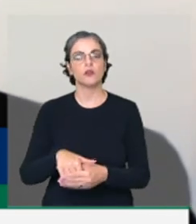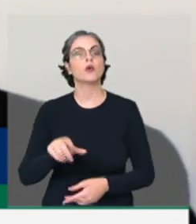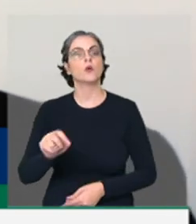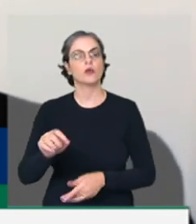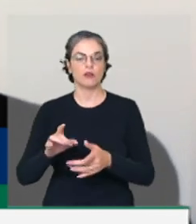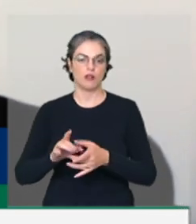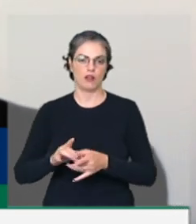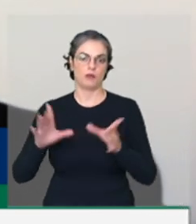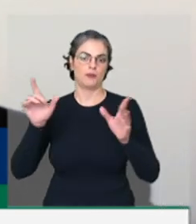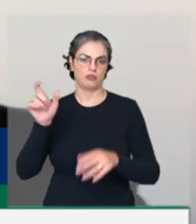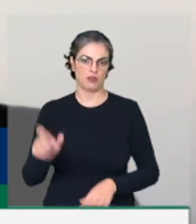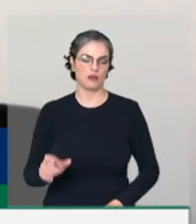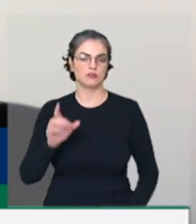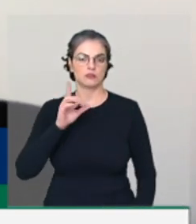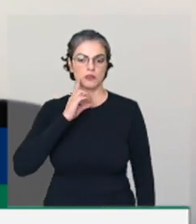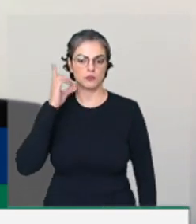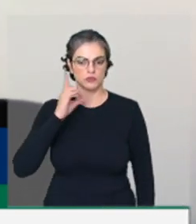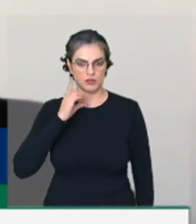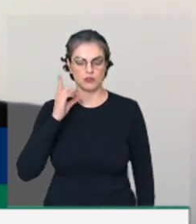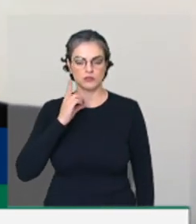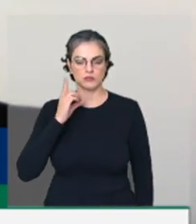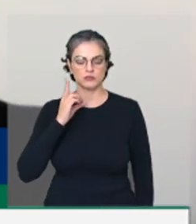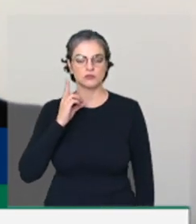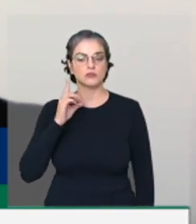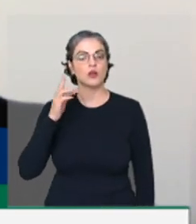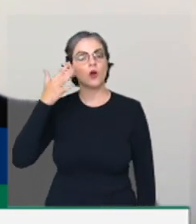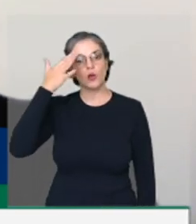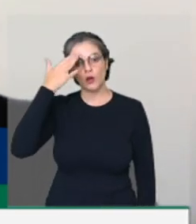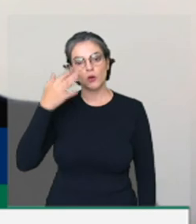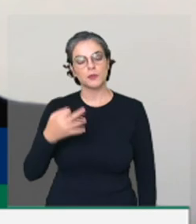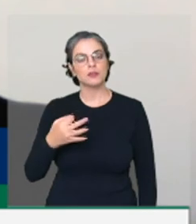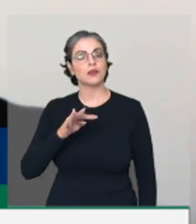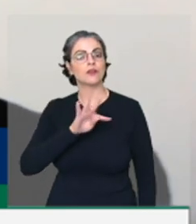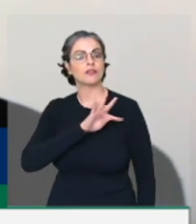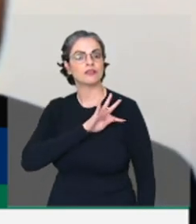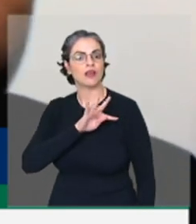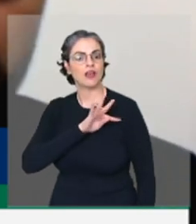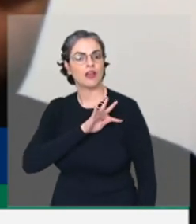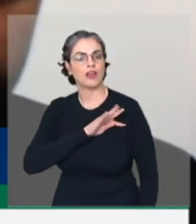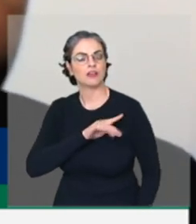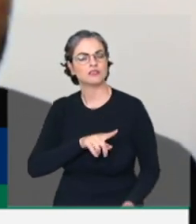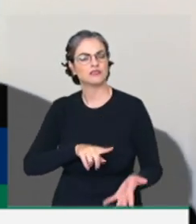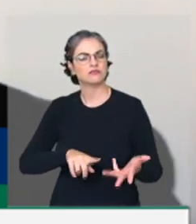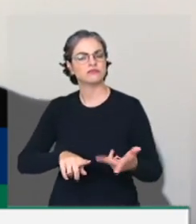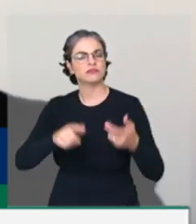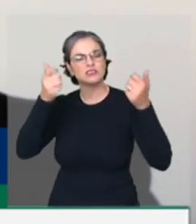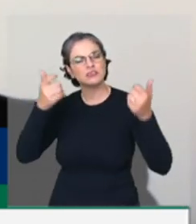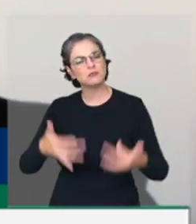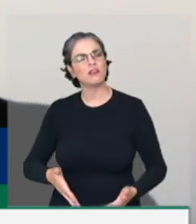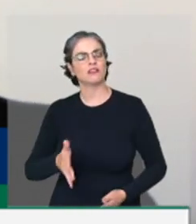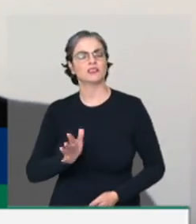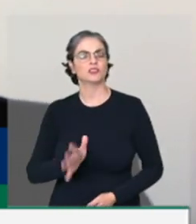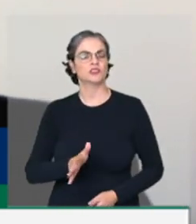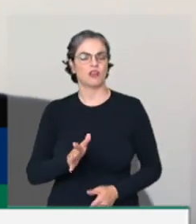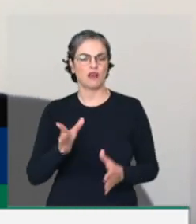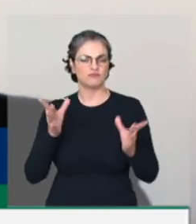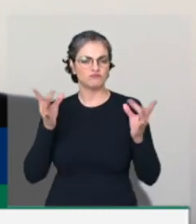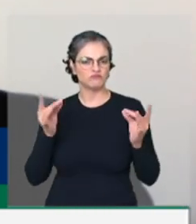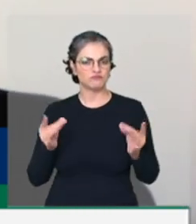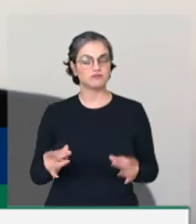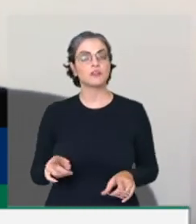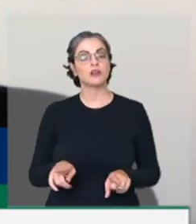do parlamentar, considerando-se basicamente os critérios técnicos exaustivamente expostos nessa ocasião e